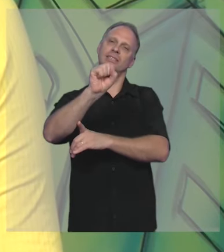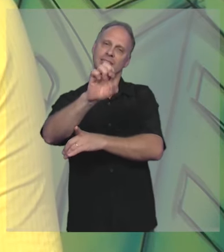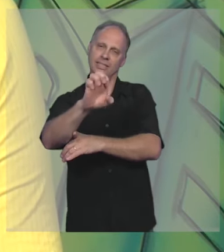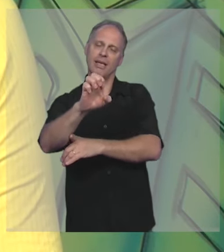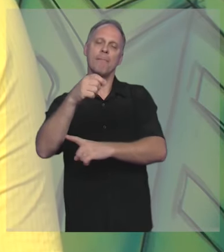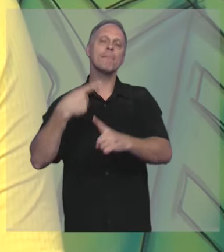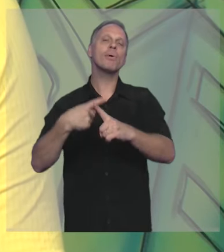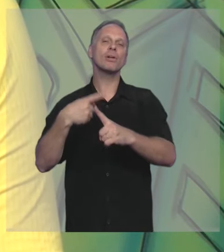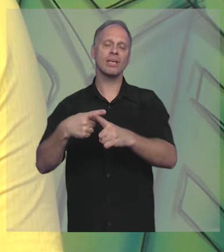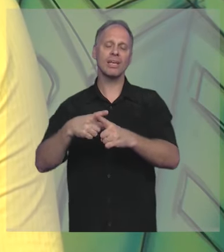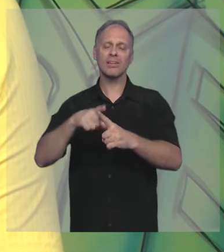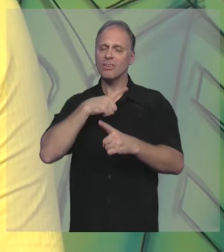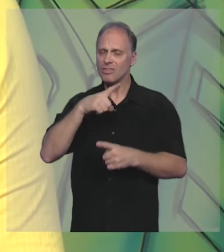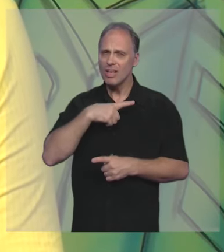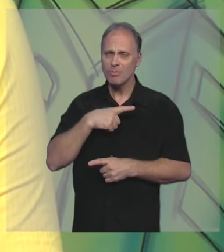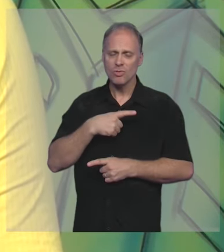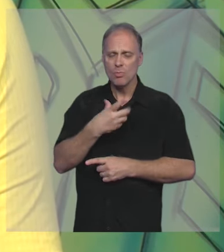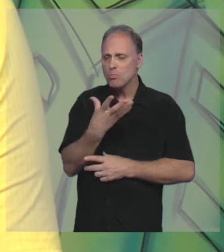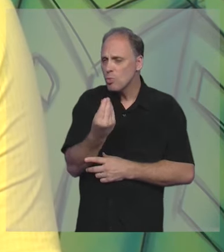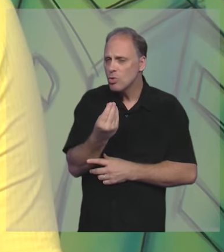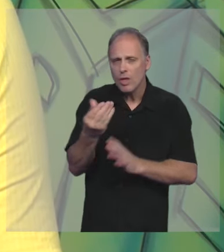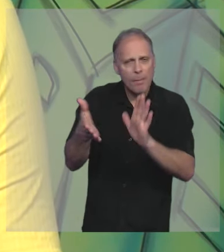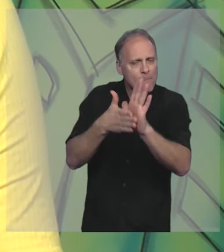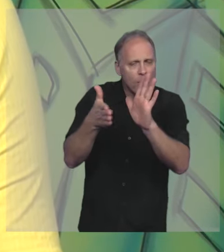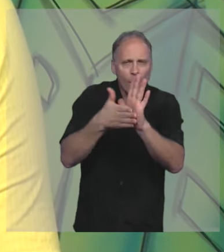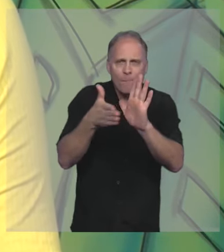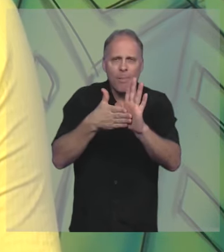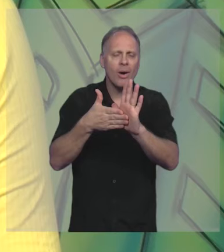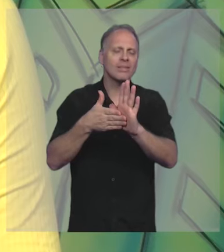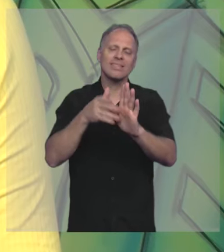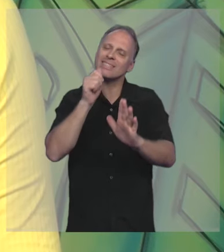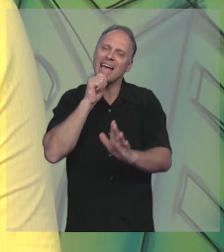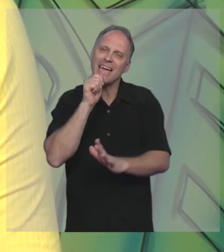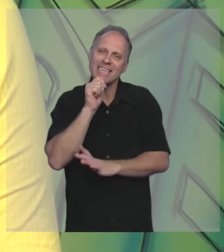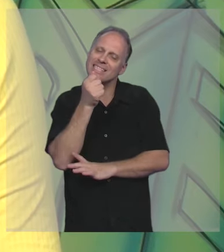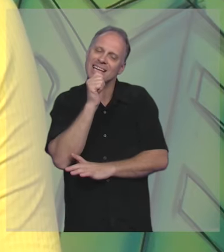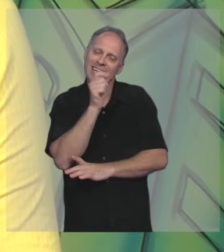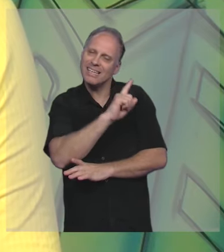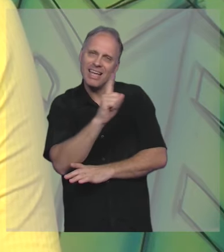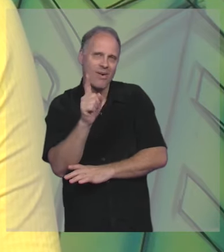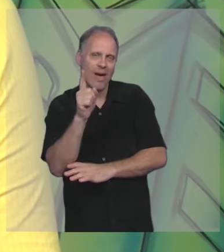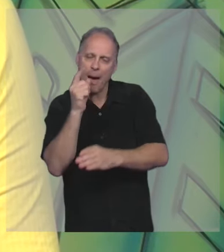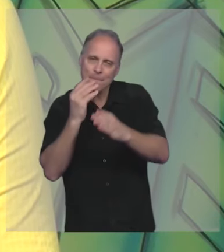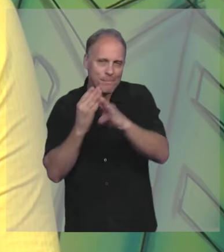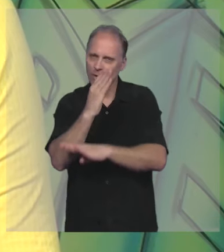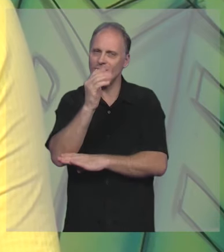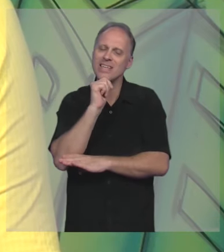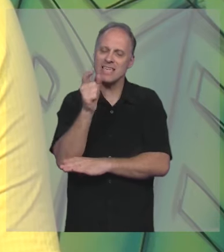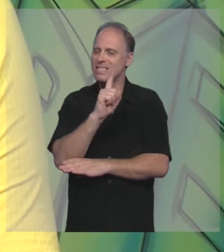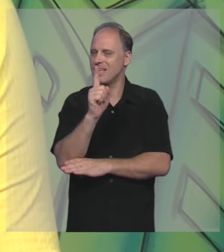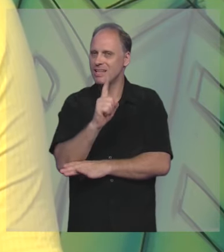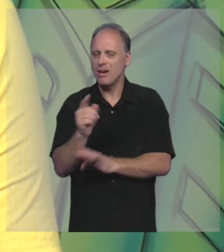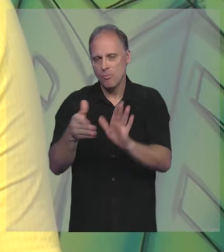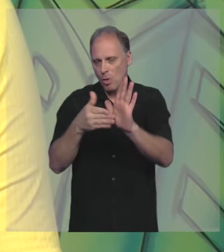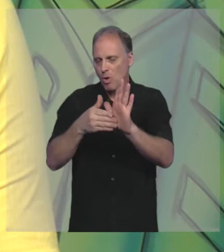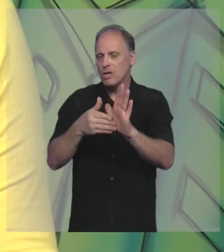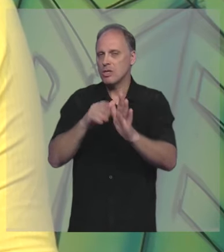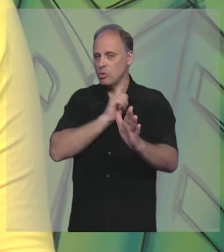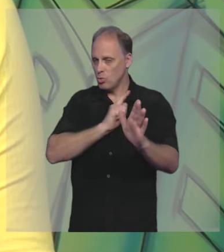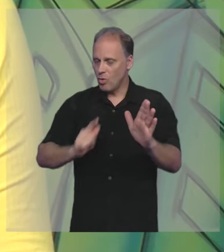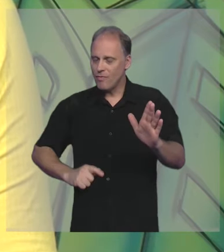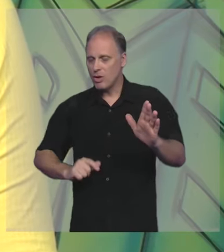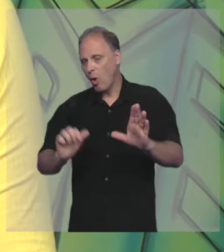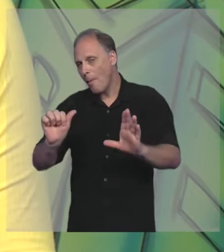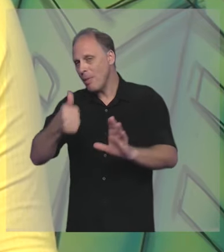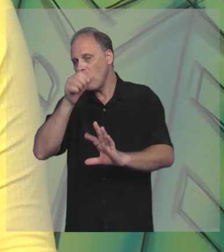nós temos várias medidas, né, que provavelmente ainda não vão conseguir ser aprovadas ou